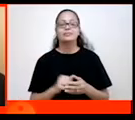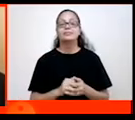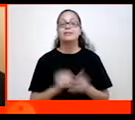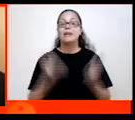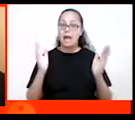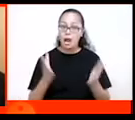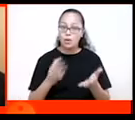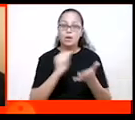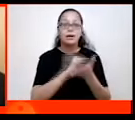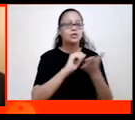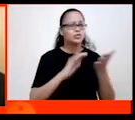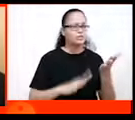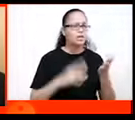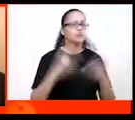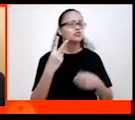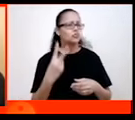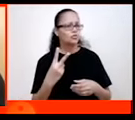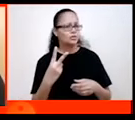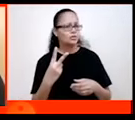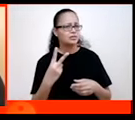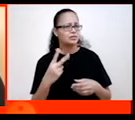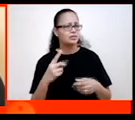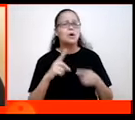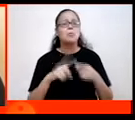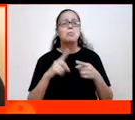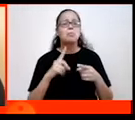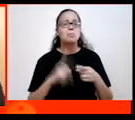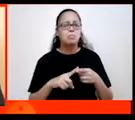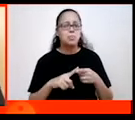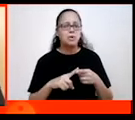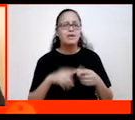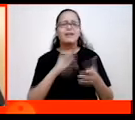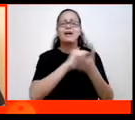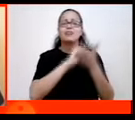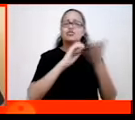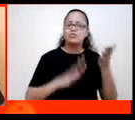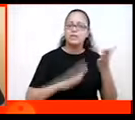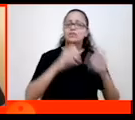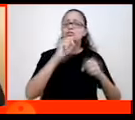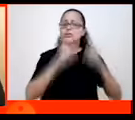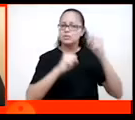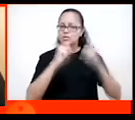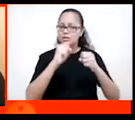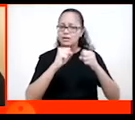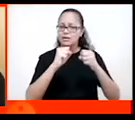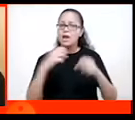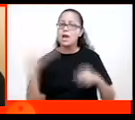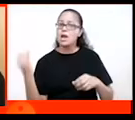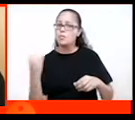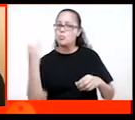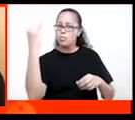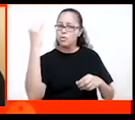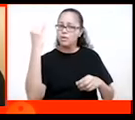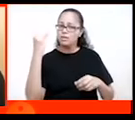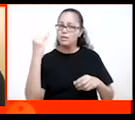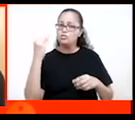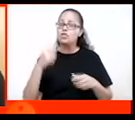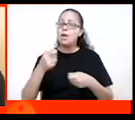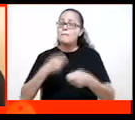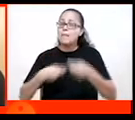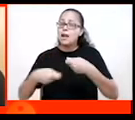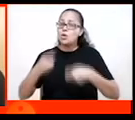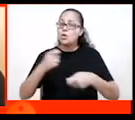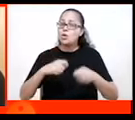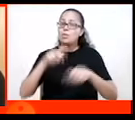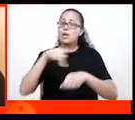resolução da atividade 2, né? Tão curta a pergunta dela. Por que a atividade industrial é fundamental para a economia de um país? O